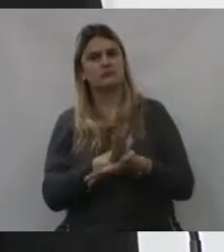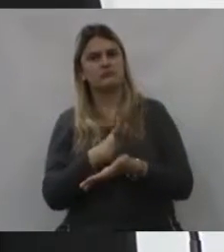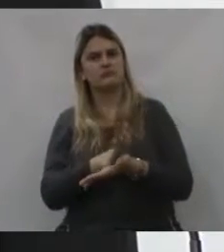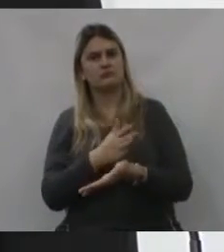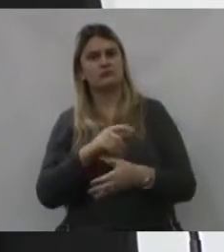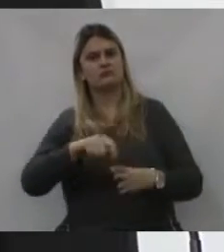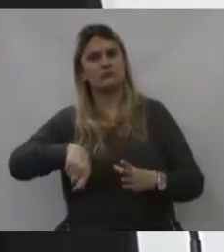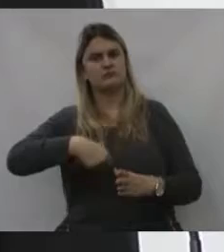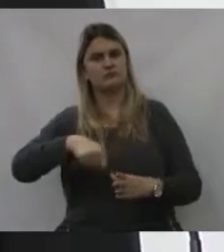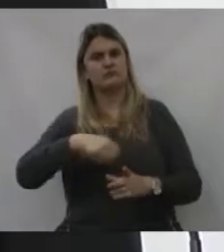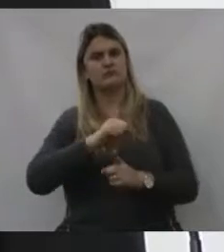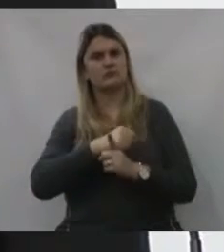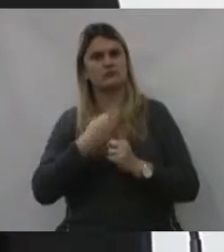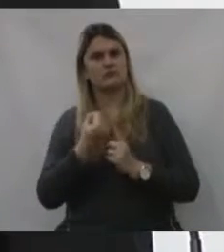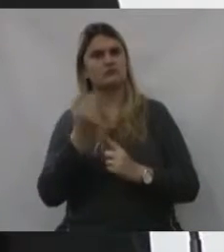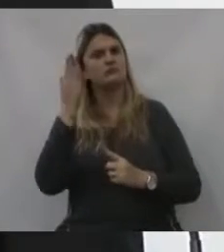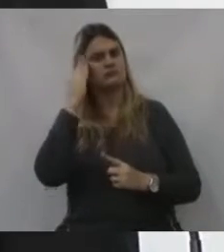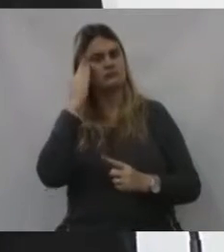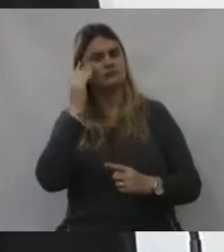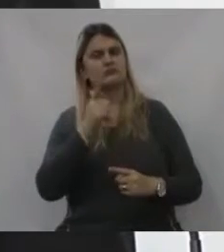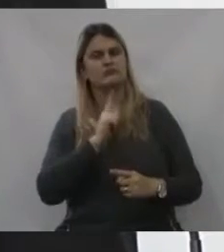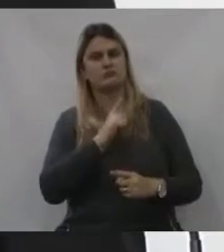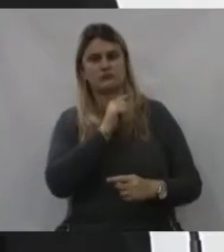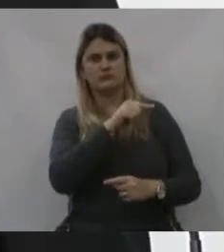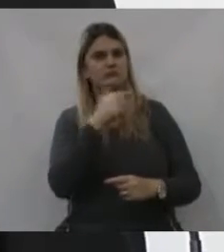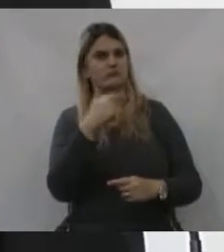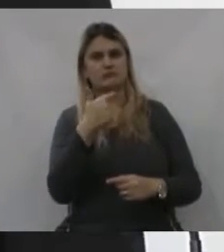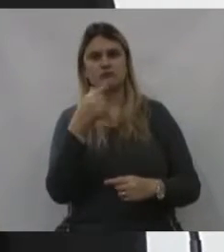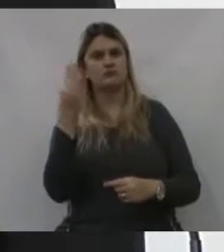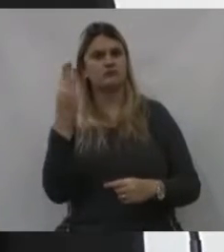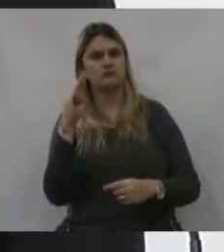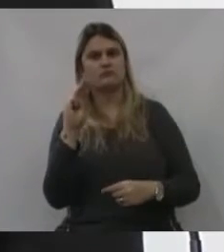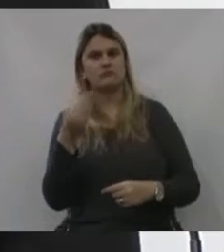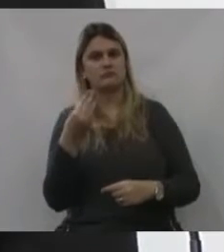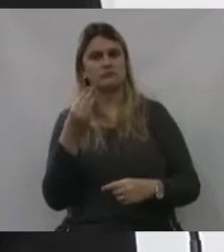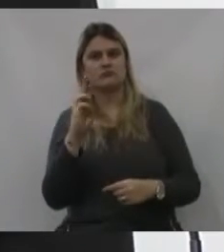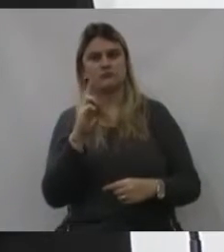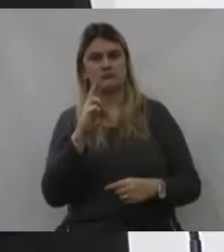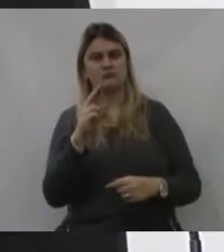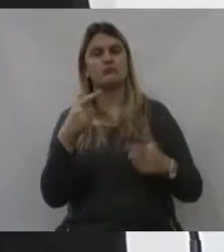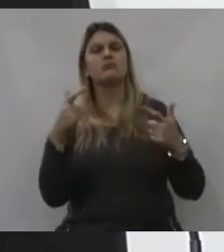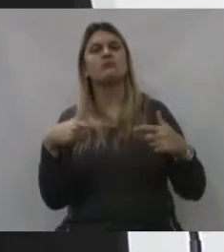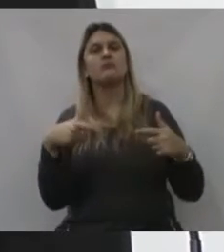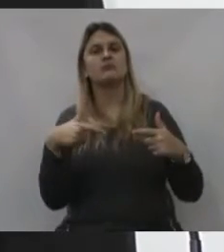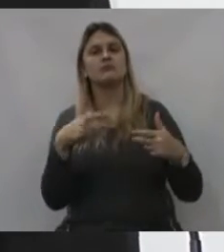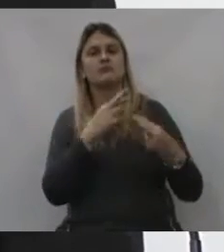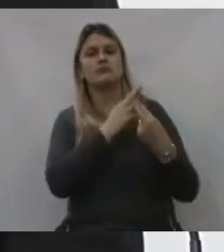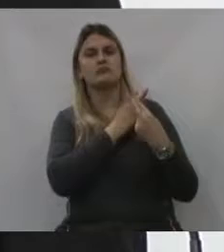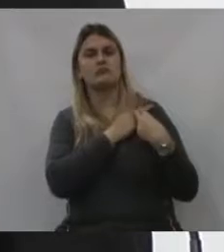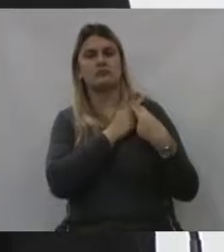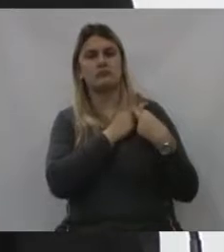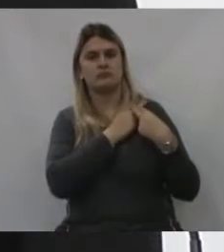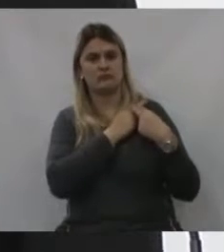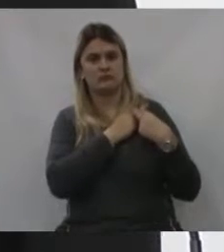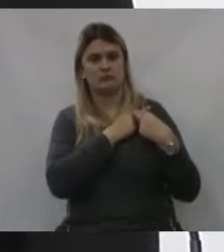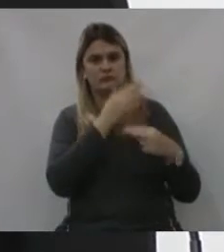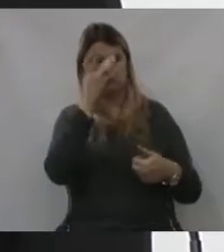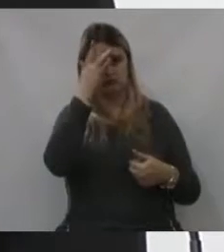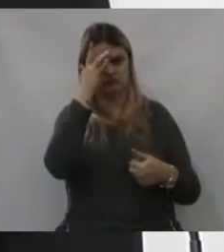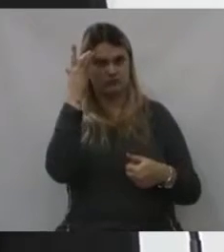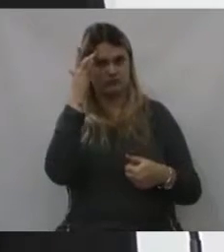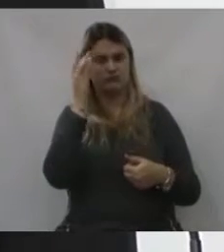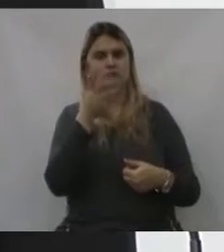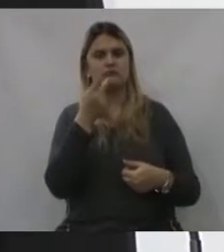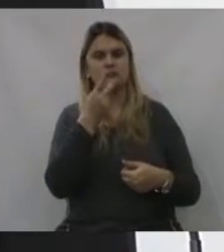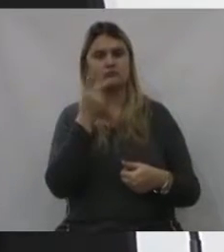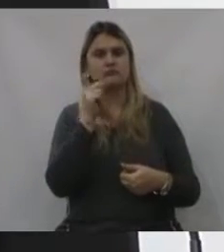nós gastamos na cozinha social, que sabem o que está lá, sabe que não tem 3 milhões de reais lá. Aonde está a responsabilidade